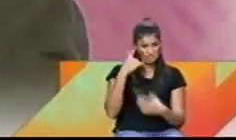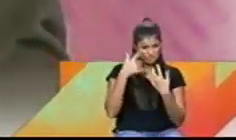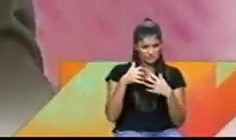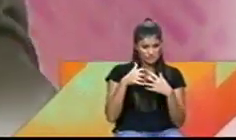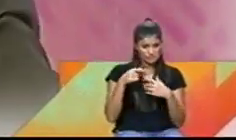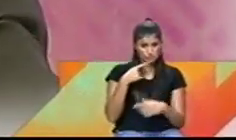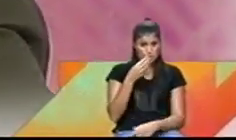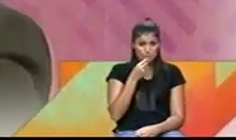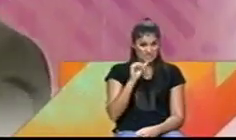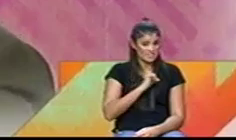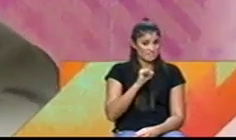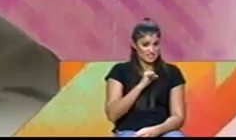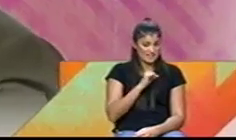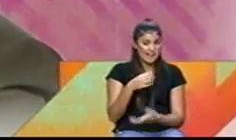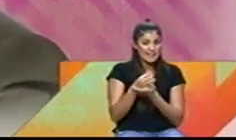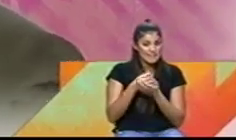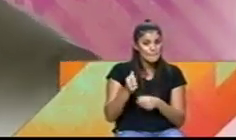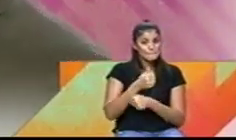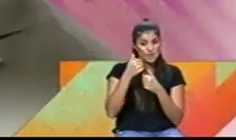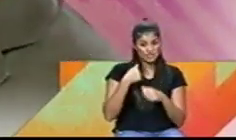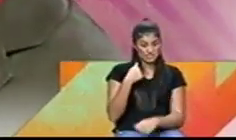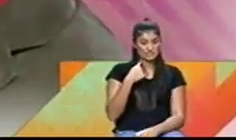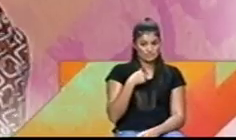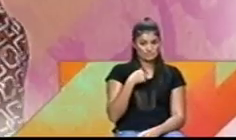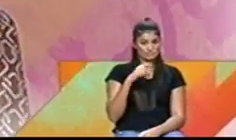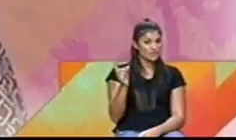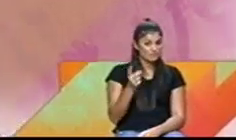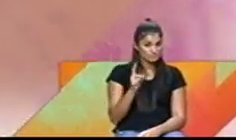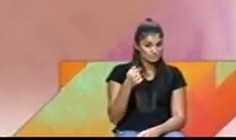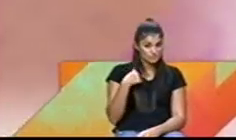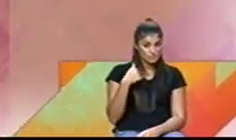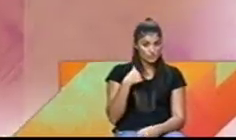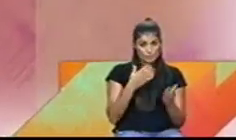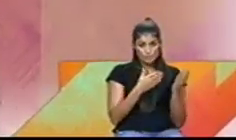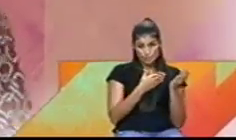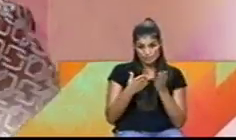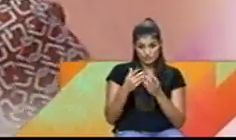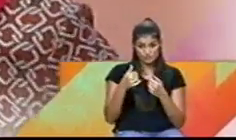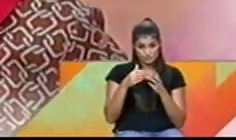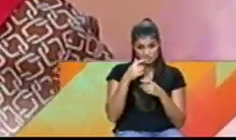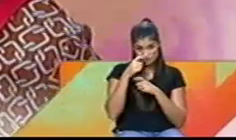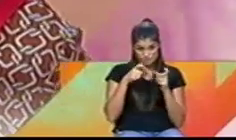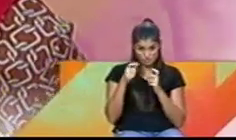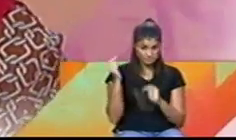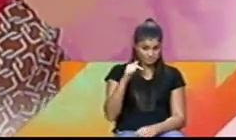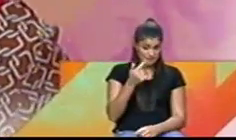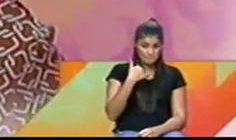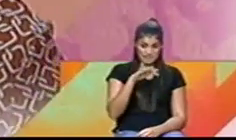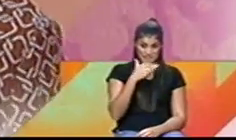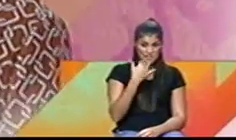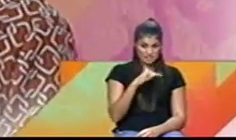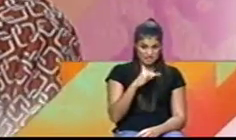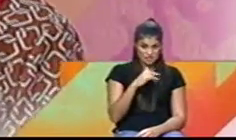Isso é porque ainda não provaste a minha. Não há ninguém que faça melhor do que eu. Ai, não? Então, desafio todas as portuguesas e portugueses a virem à Praça da